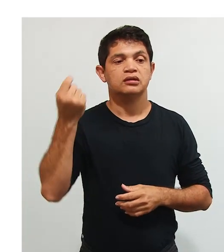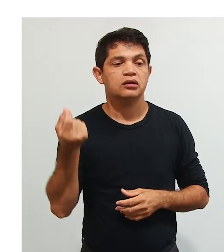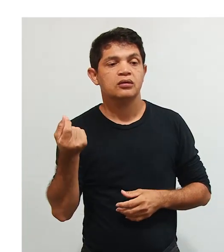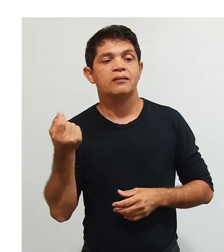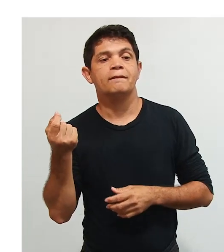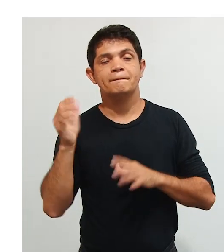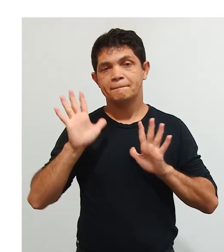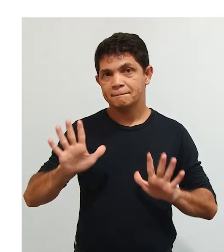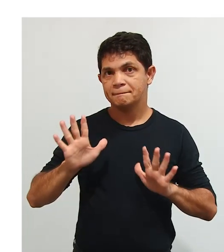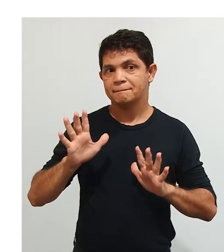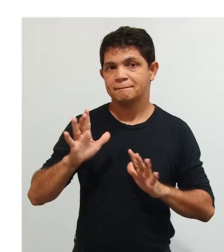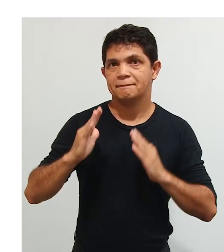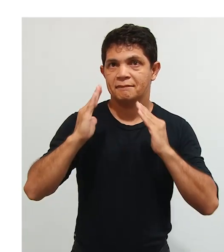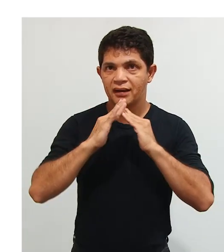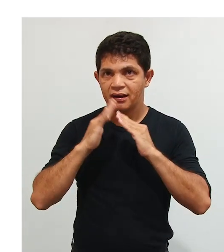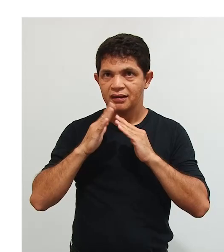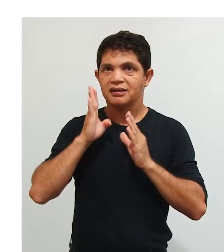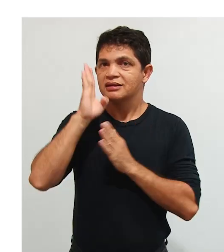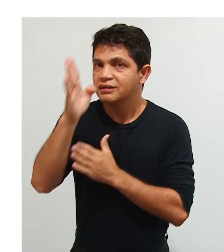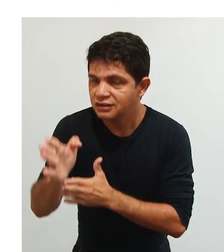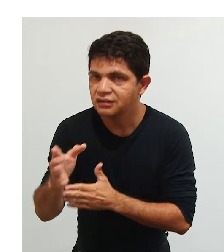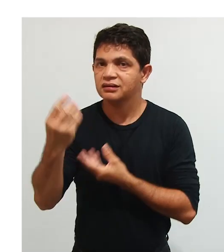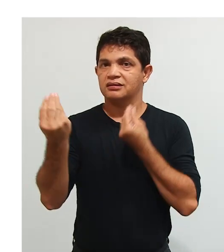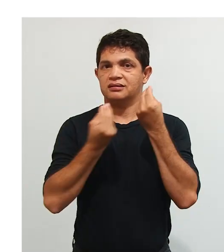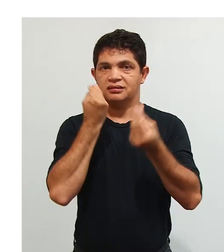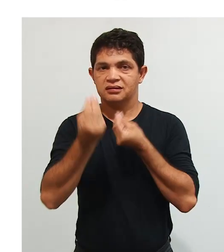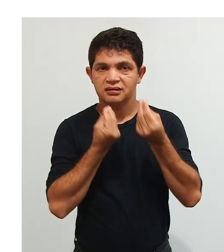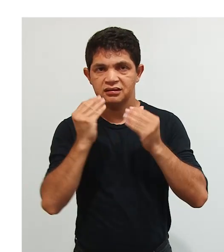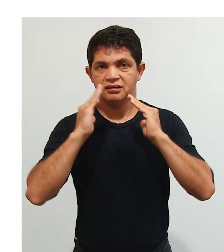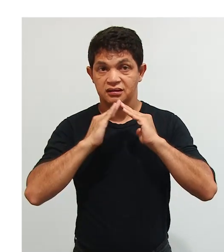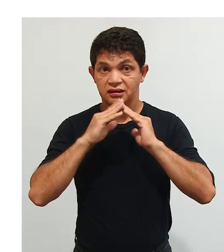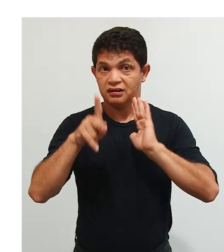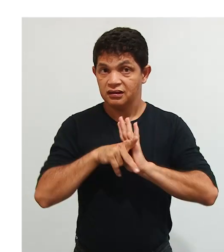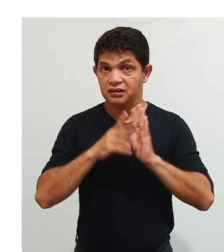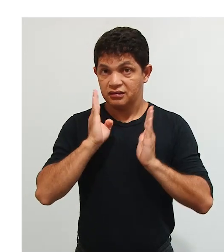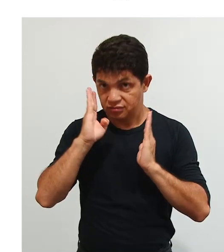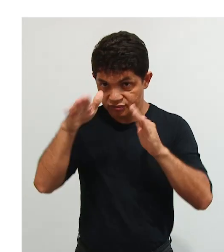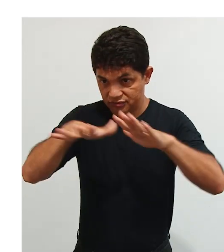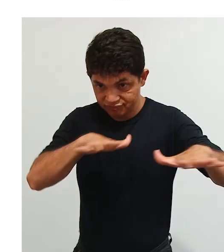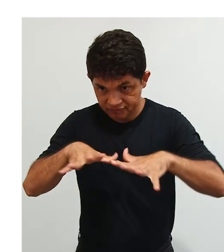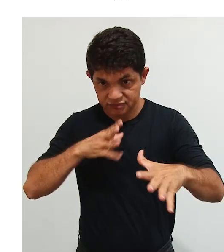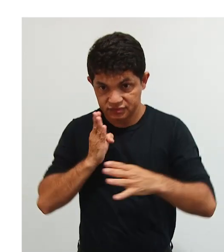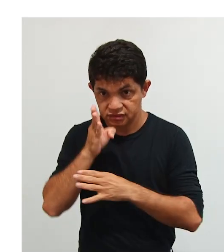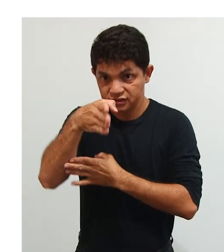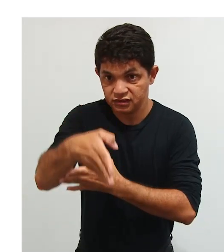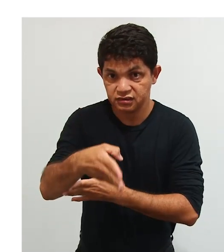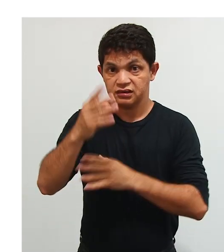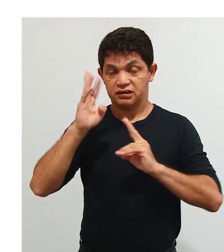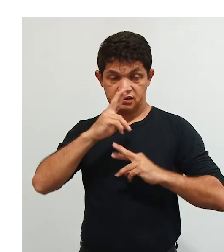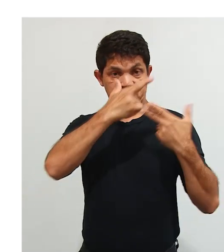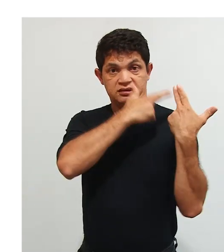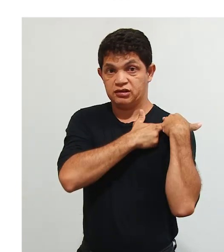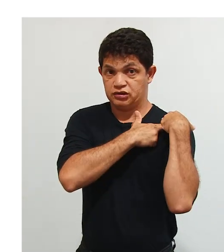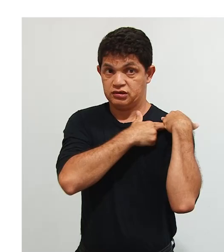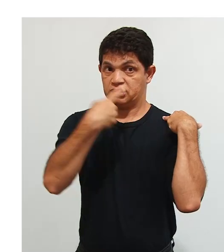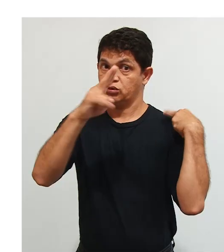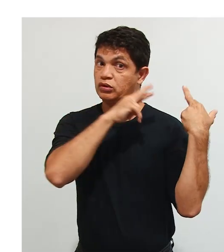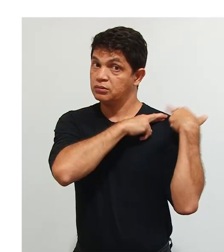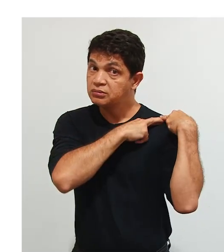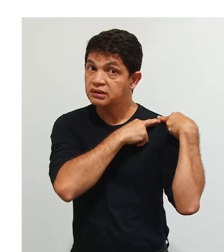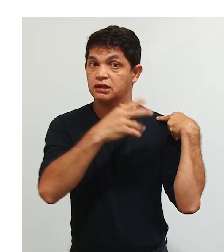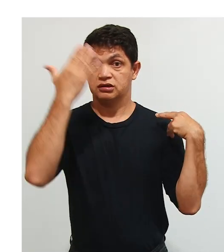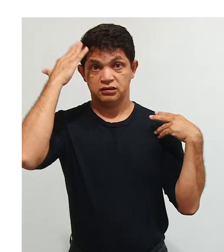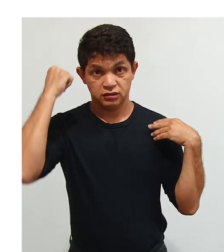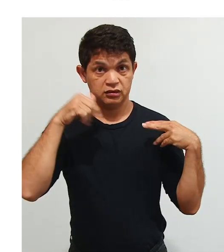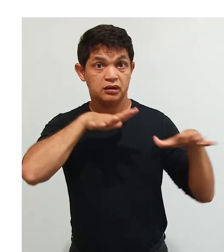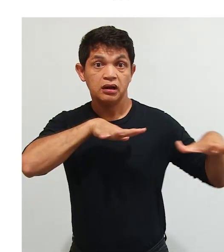ruim, por isso que eu não cheguei na hora. Então, aqui é importante que a gente traga a autorresponsabilidade.